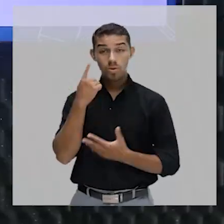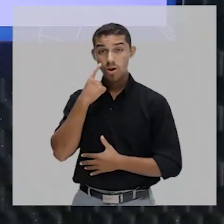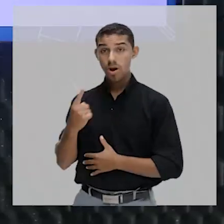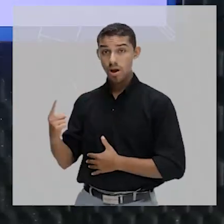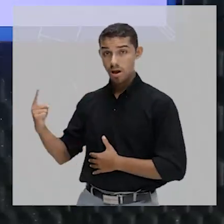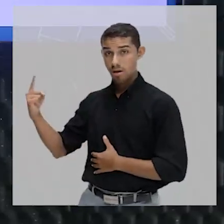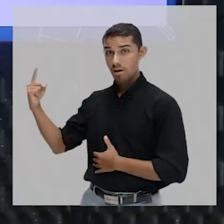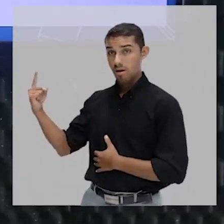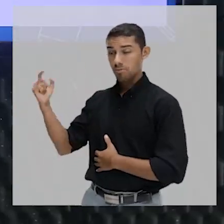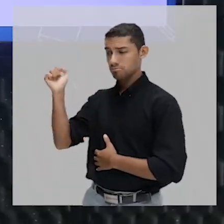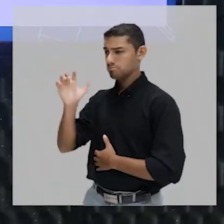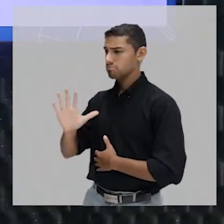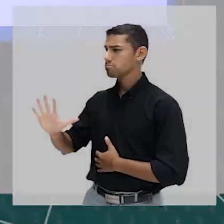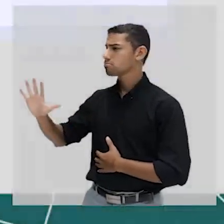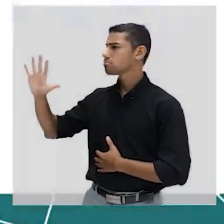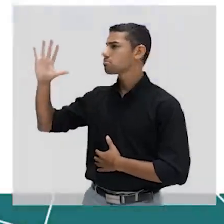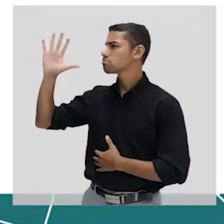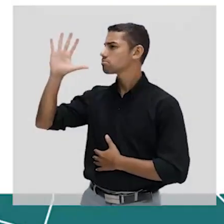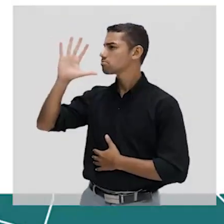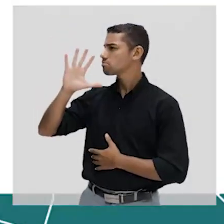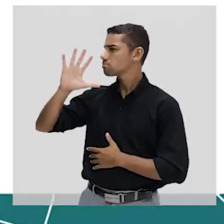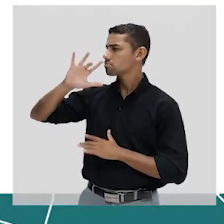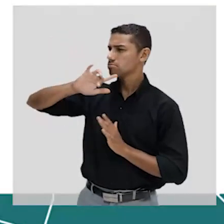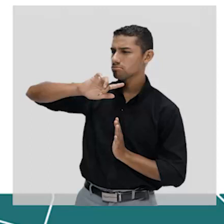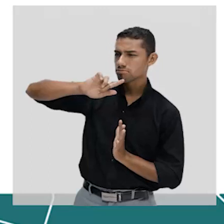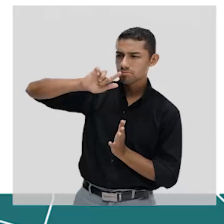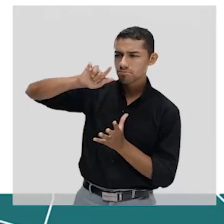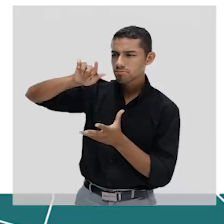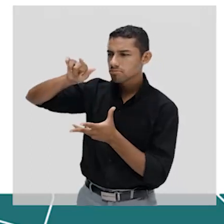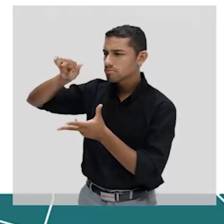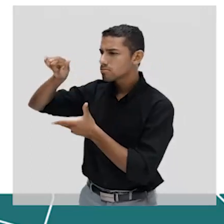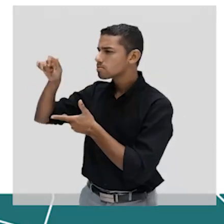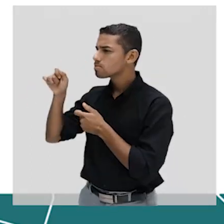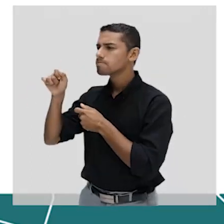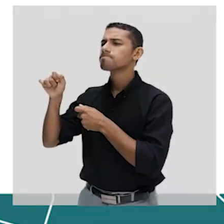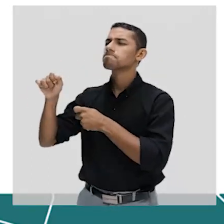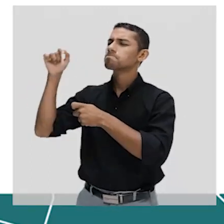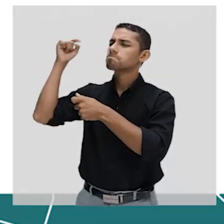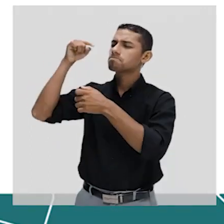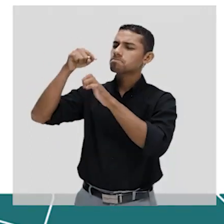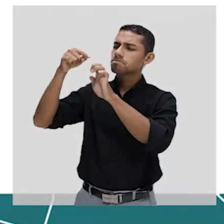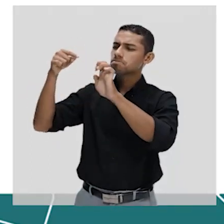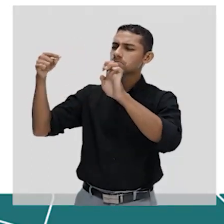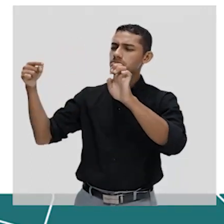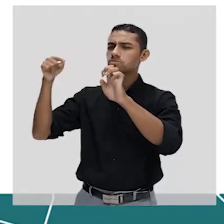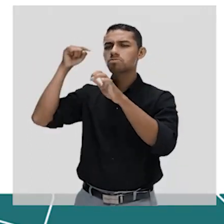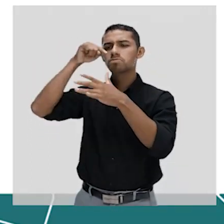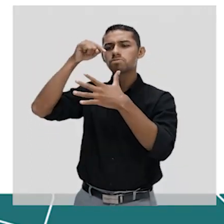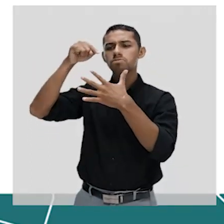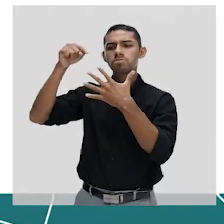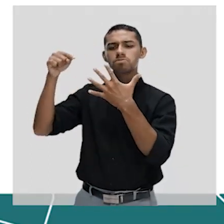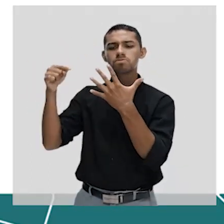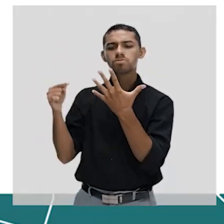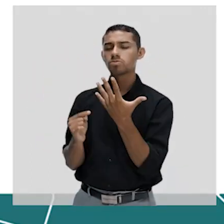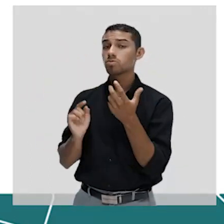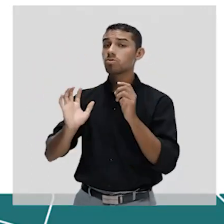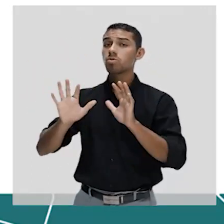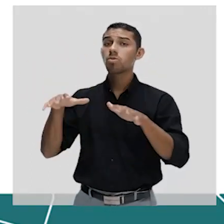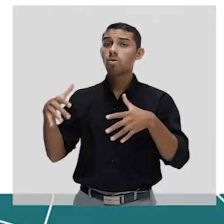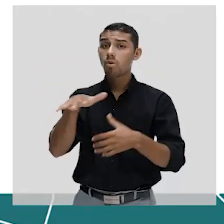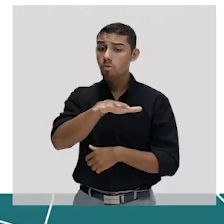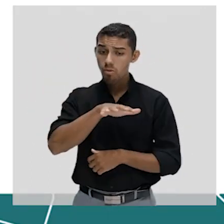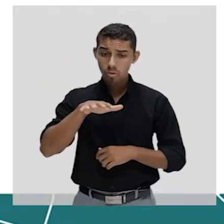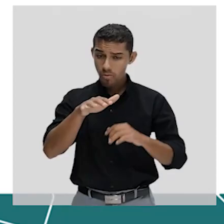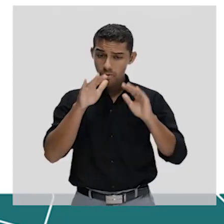o espaço geográfico e os elementos que o compõem. Tá certo? Nós vamos explicar qual é, de fato, o campo de estudo